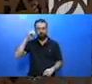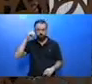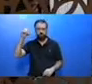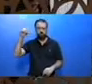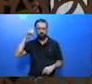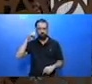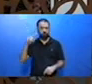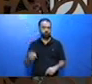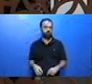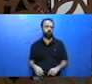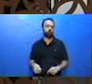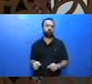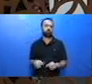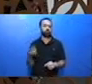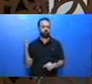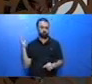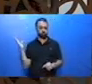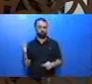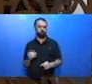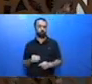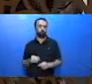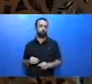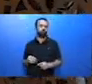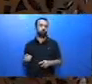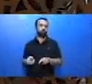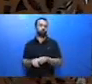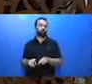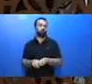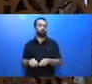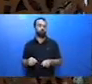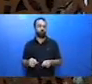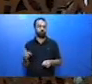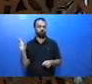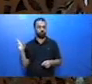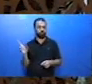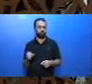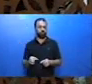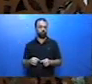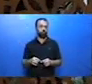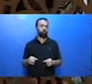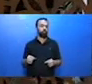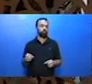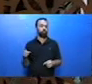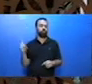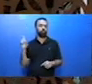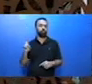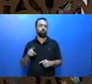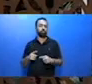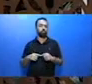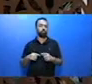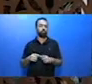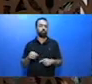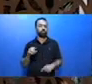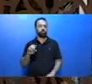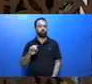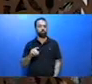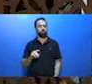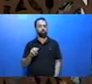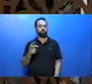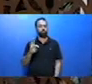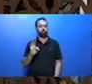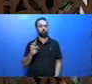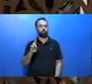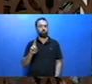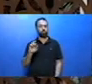régua, fita métrica, a trena, os construtores usam bastante, porque ela tem uma